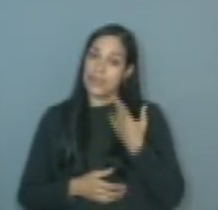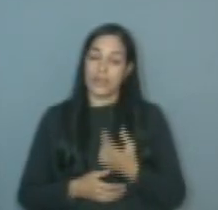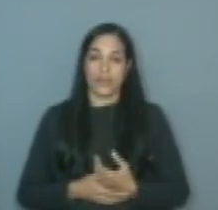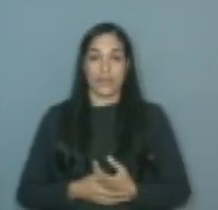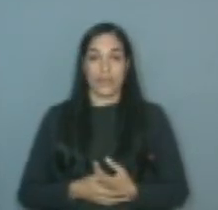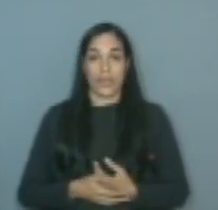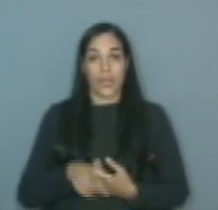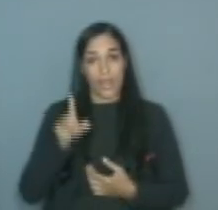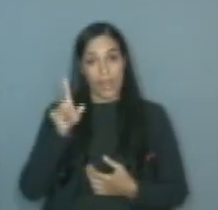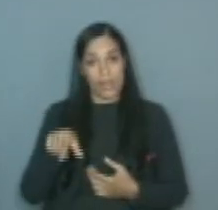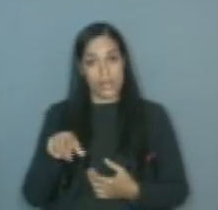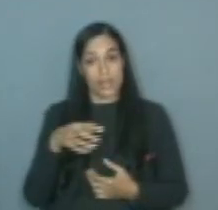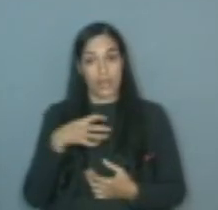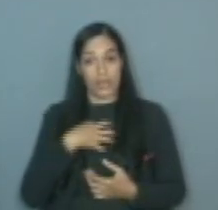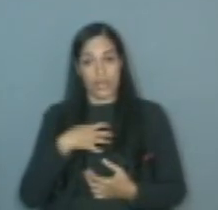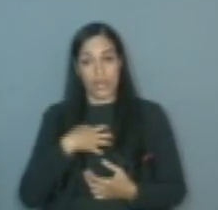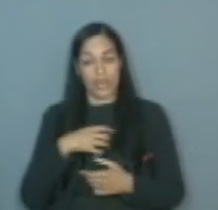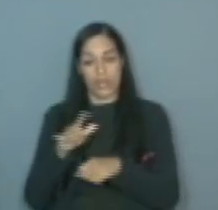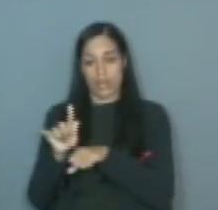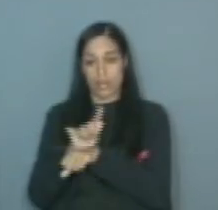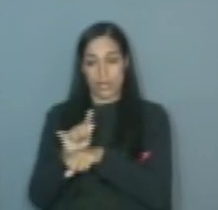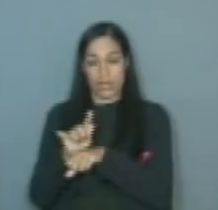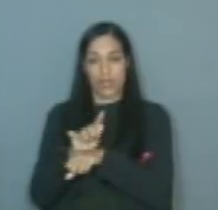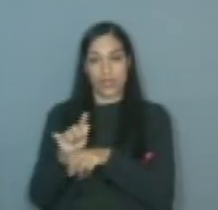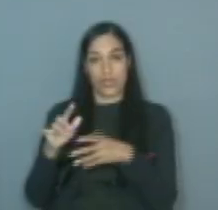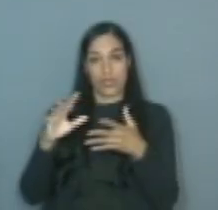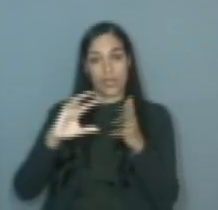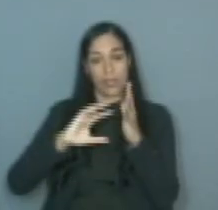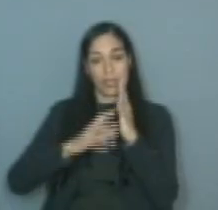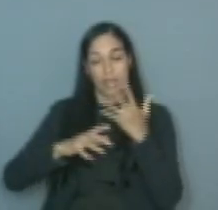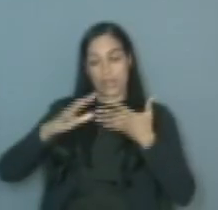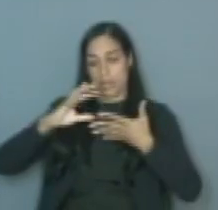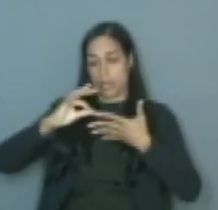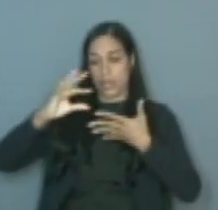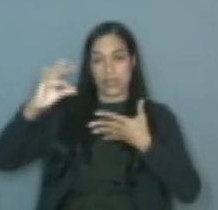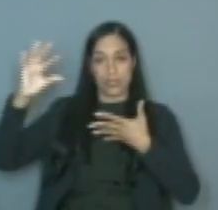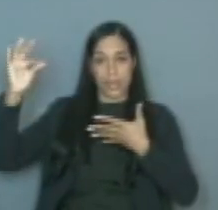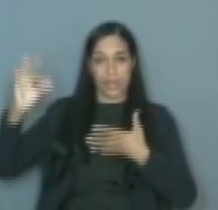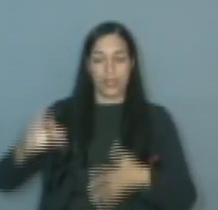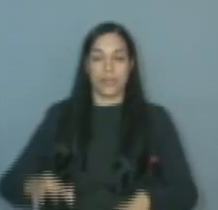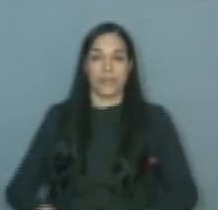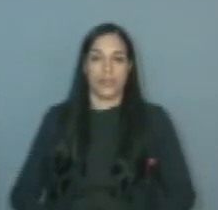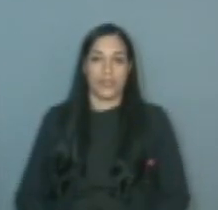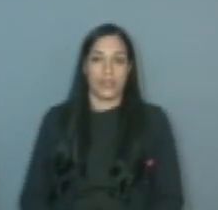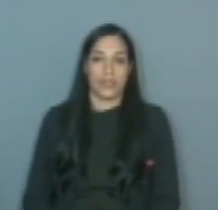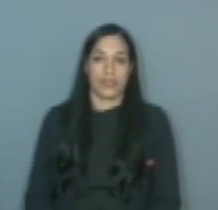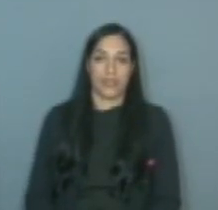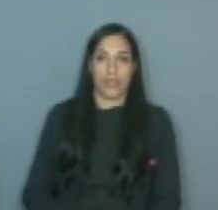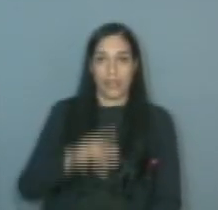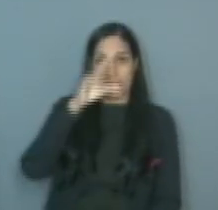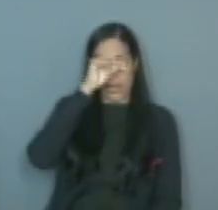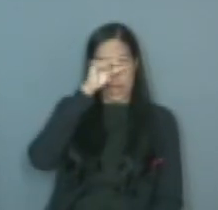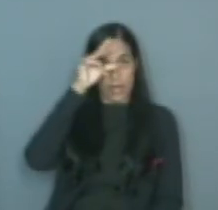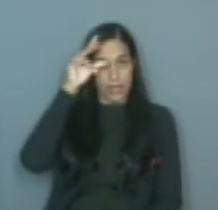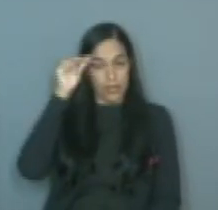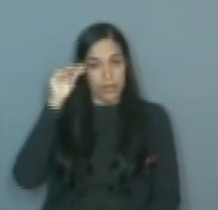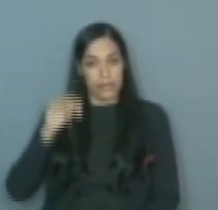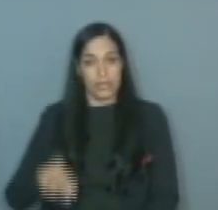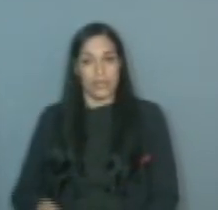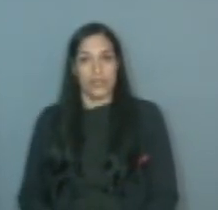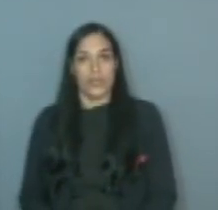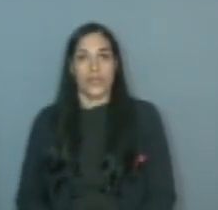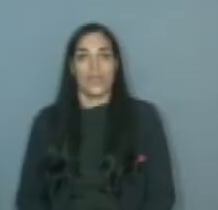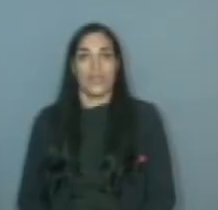Esse é o jeito da gestão do PSB. E para finalizar, senhora presidente, eu vou para